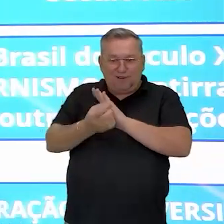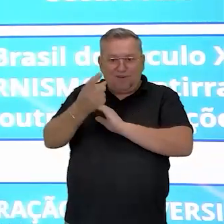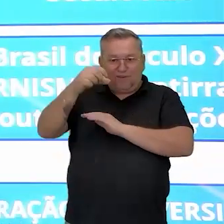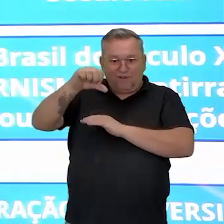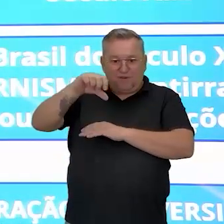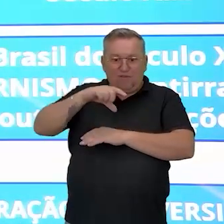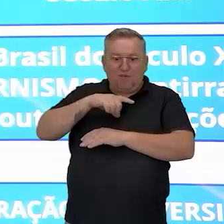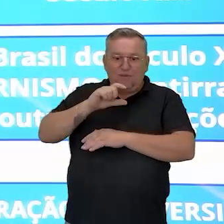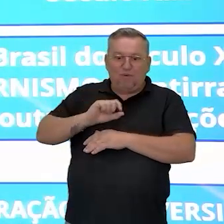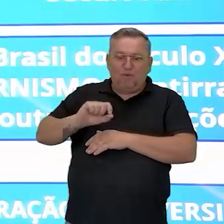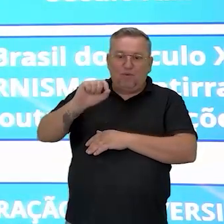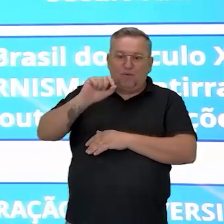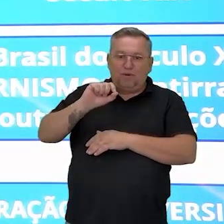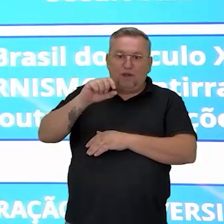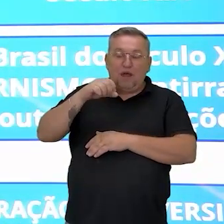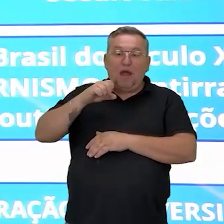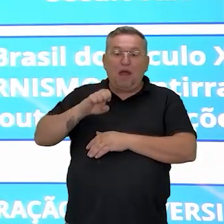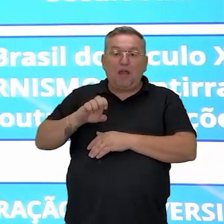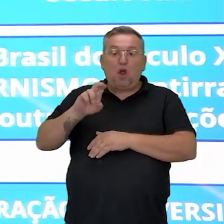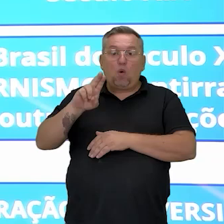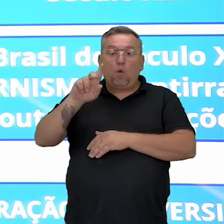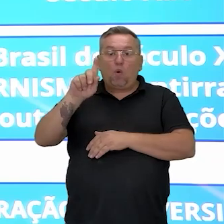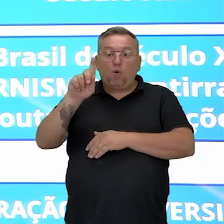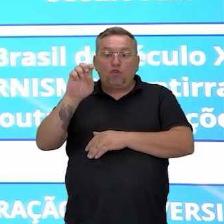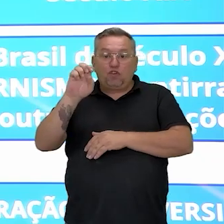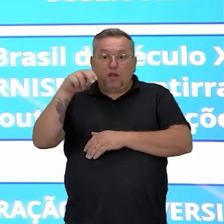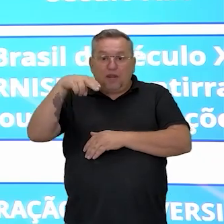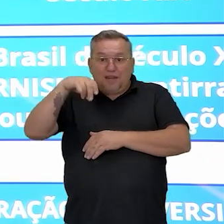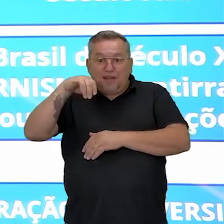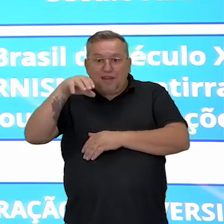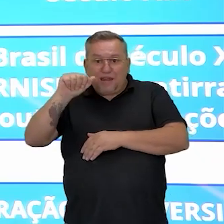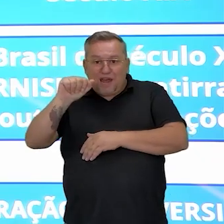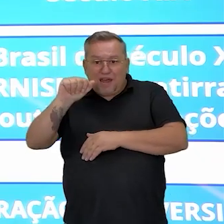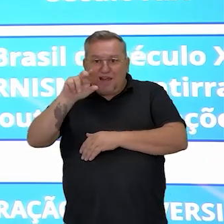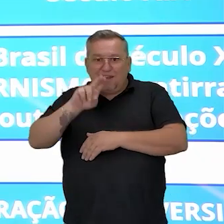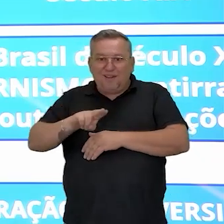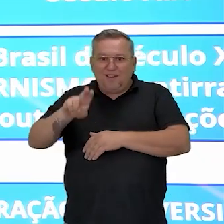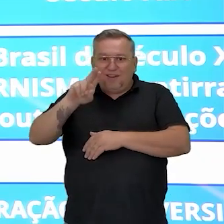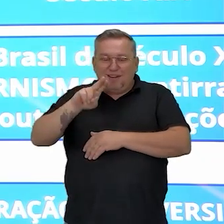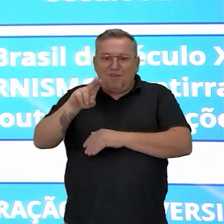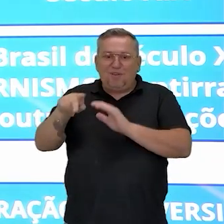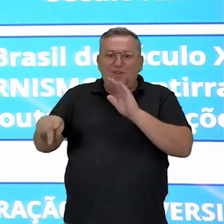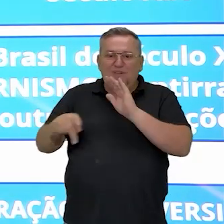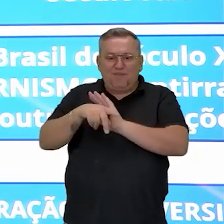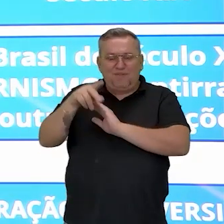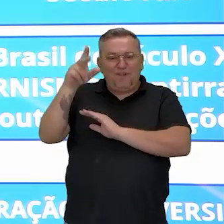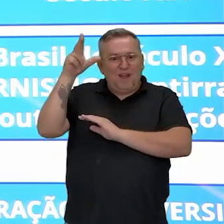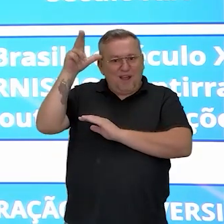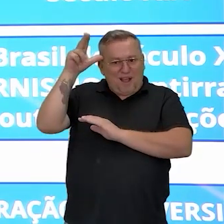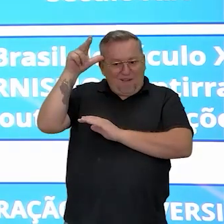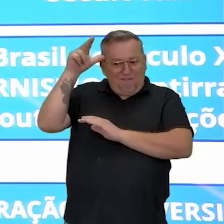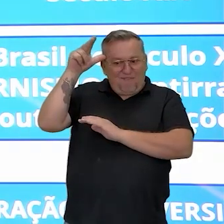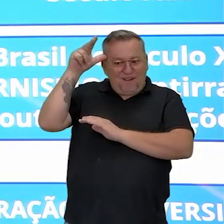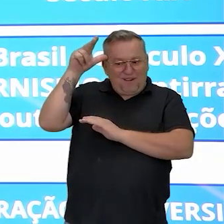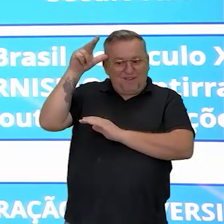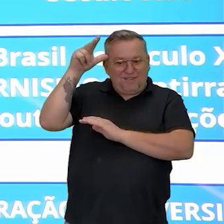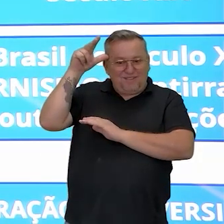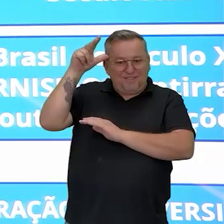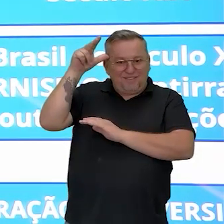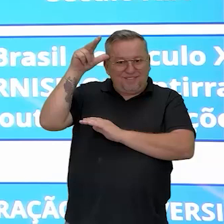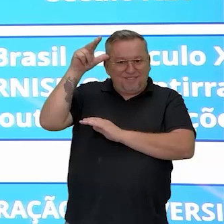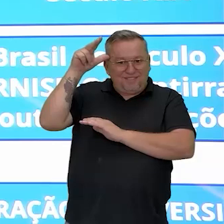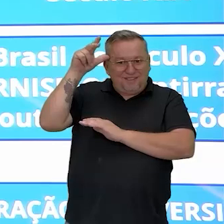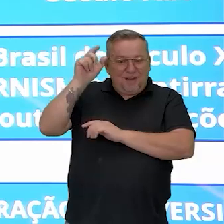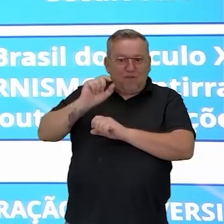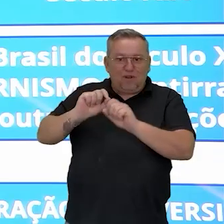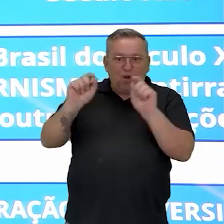pseudociência chamada eugenia, que hoje é aplicada em cavalos, tá? Só para vocês terem uma ideia. A ideia